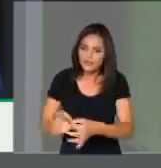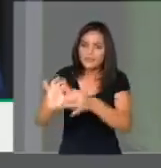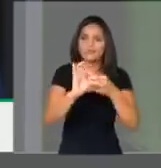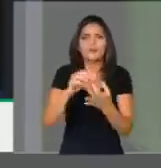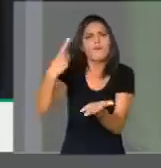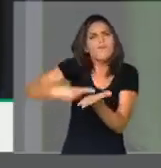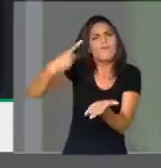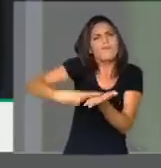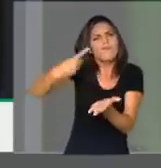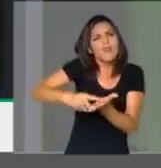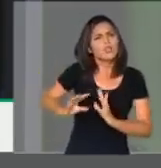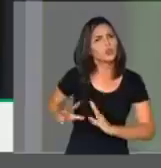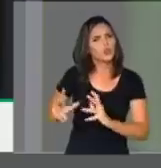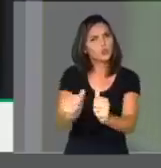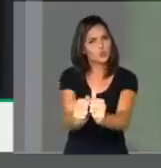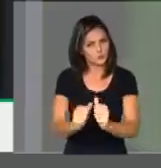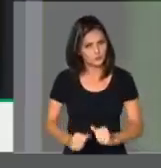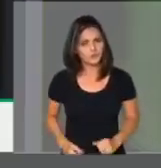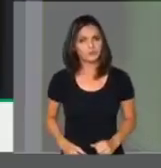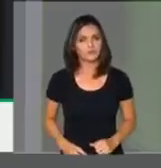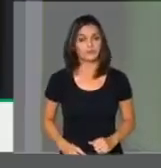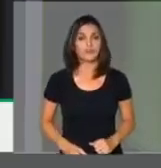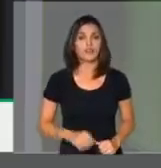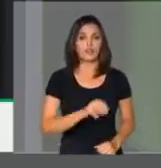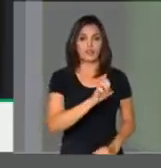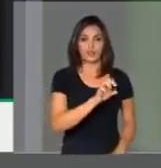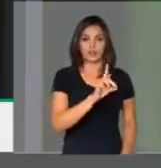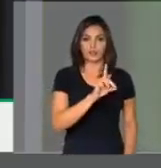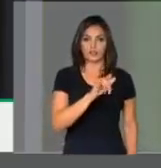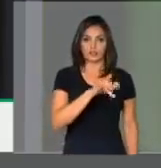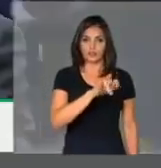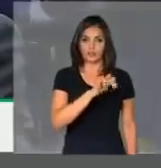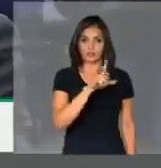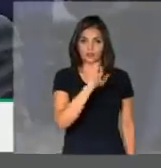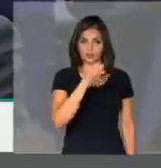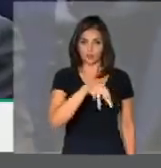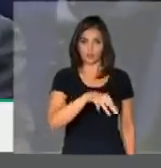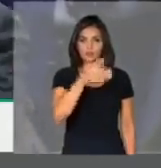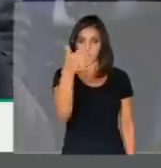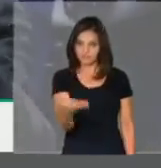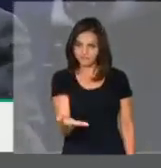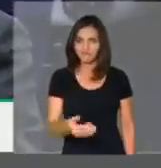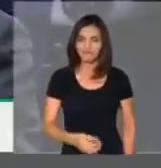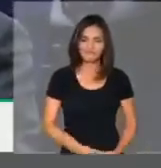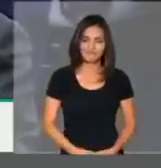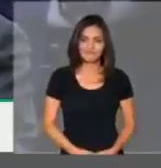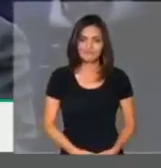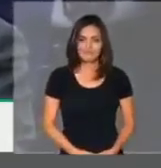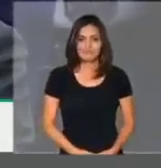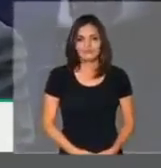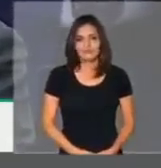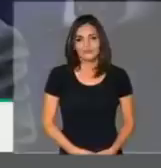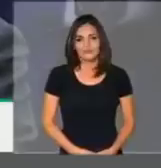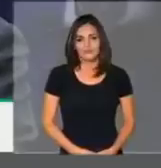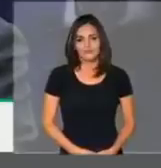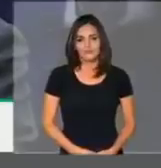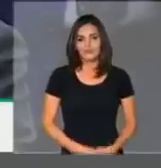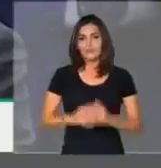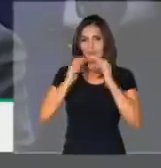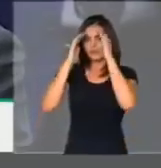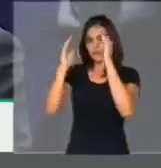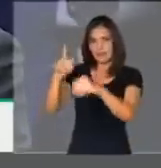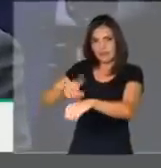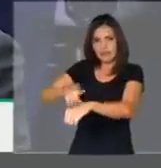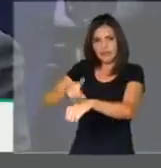Edmilson Rodrigues. Deputado Glauber, para respeitar o tempo de Vossa Excelência e poder ouvir a